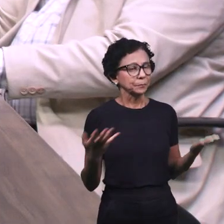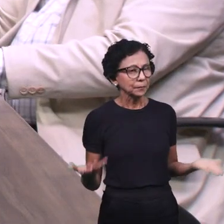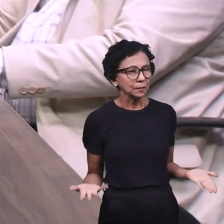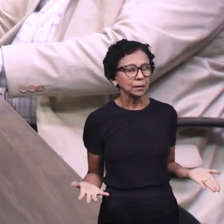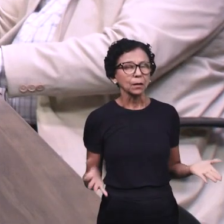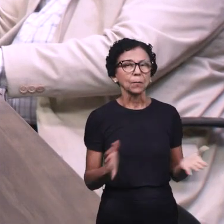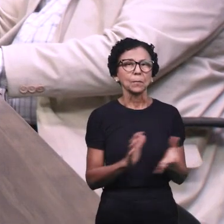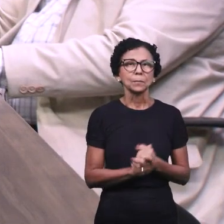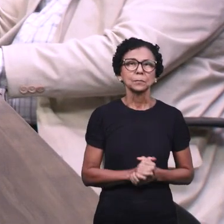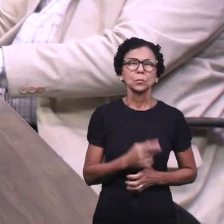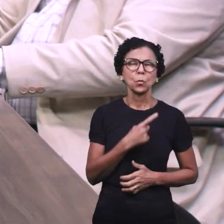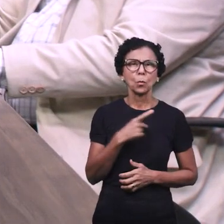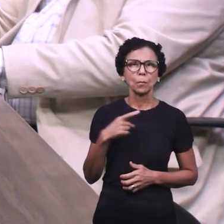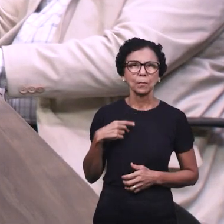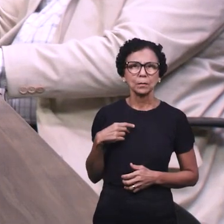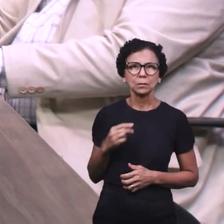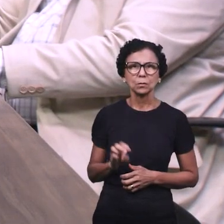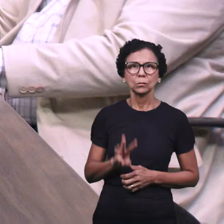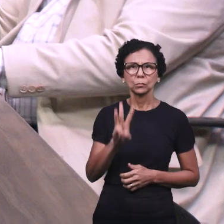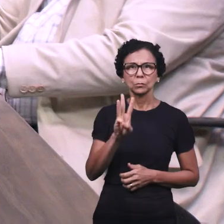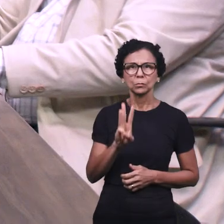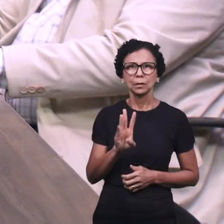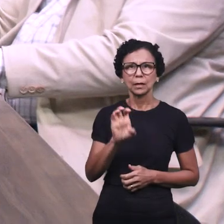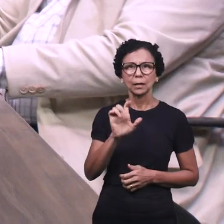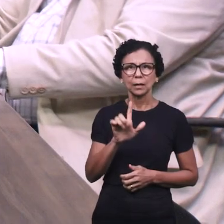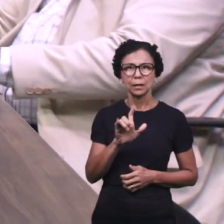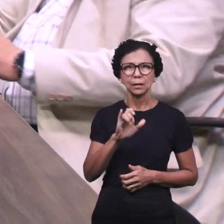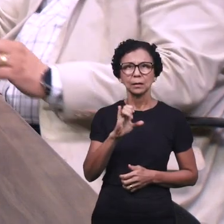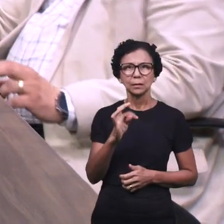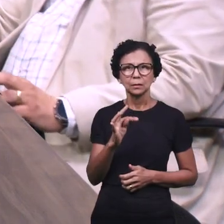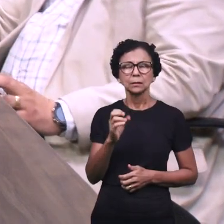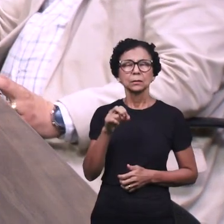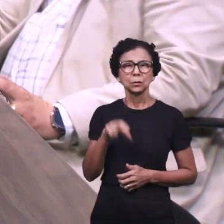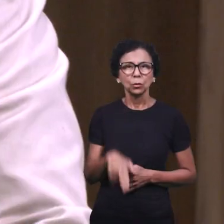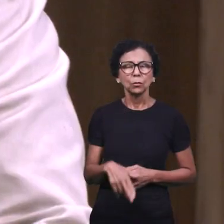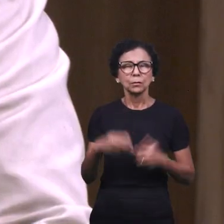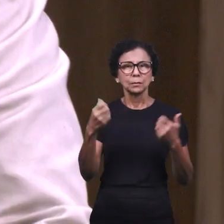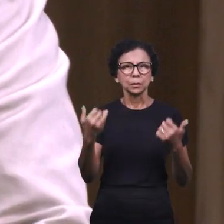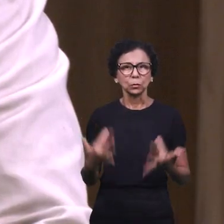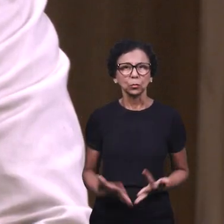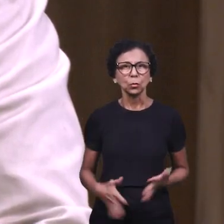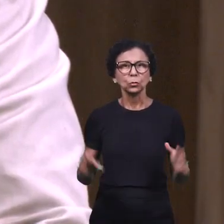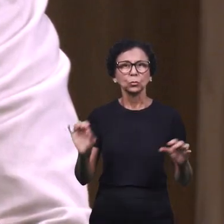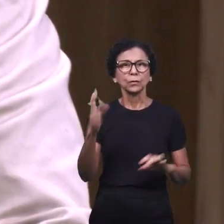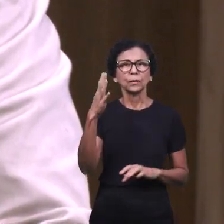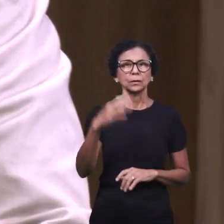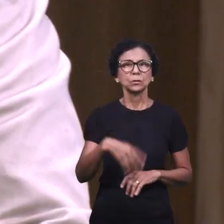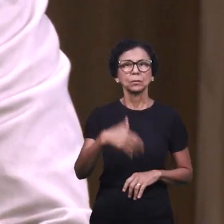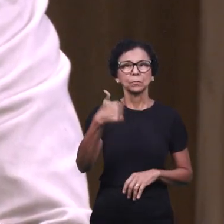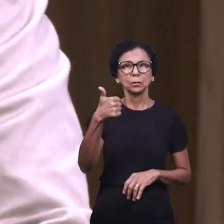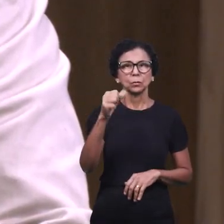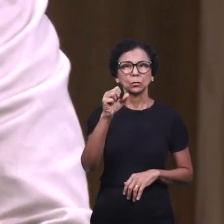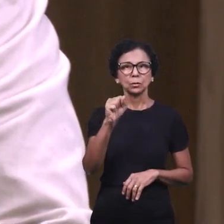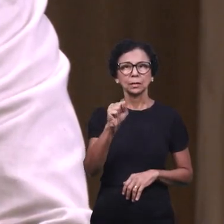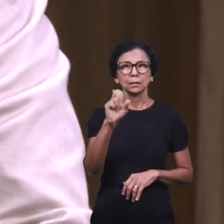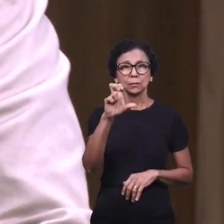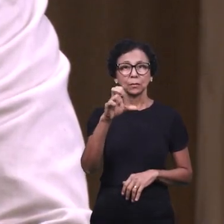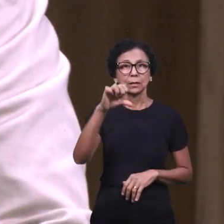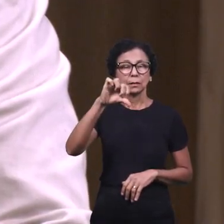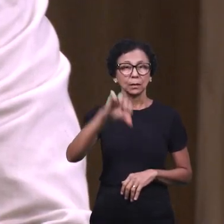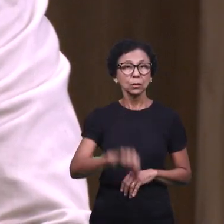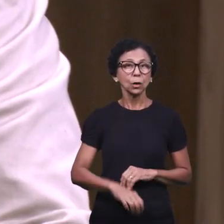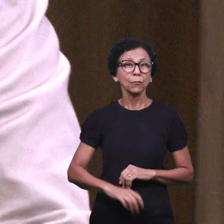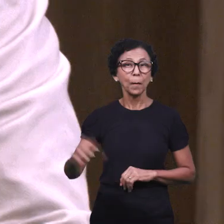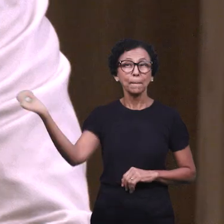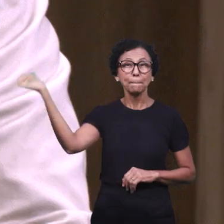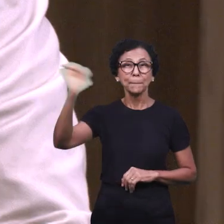Wellington ele mencionou sobre o evento de Carrington, né, que foi em 1859, foi a maior tempestade eletromagnética que nós